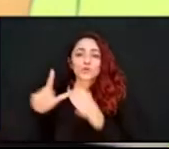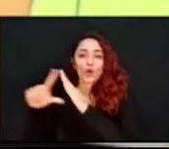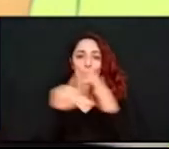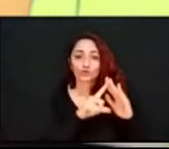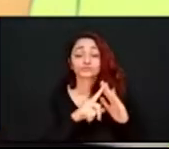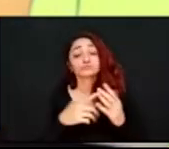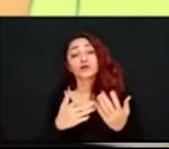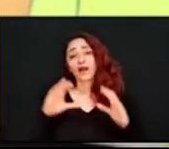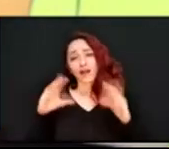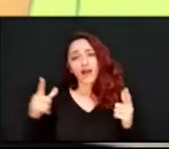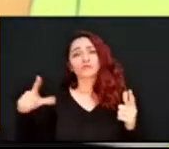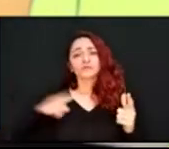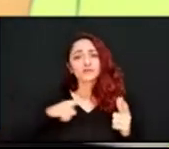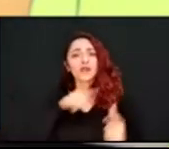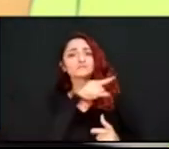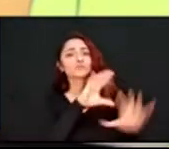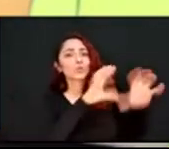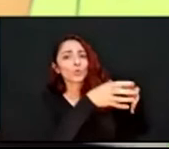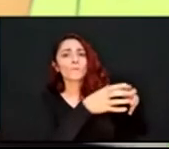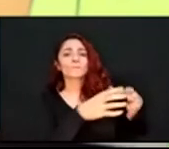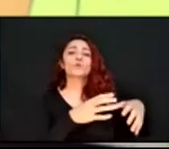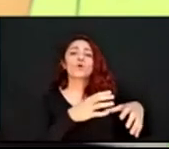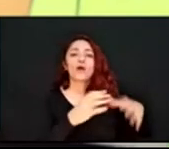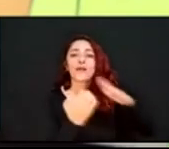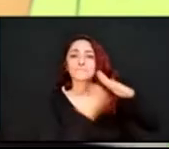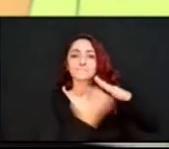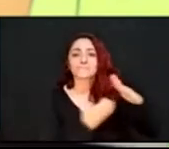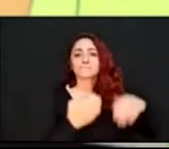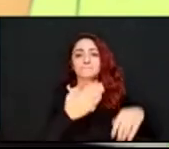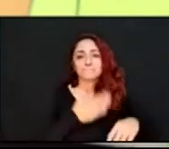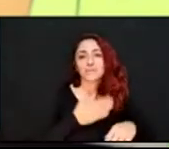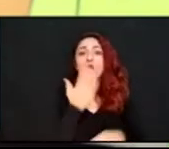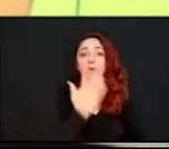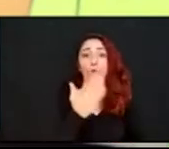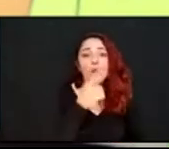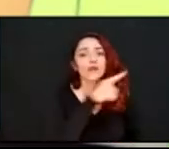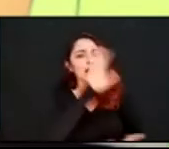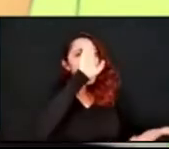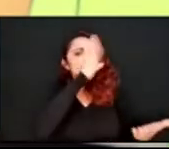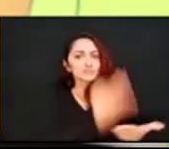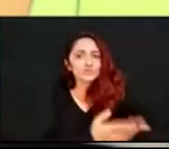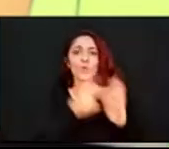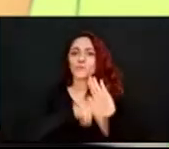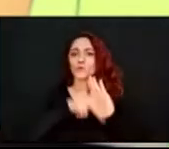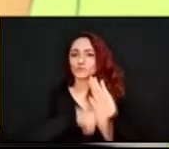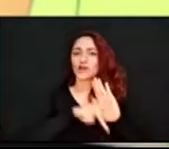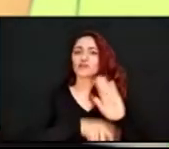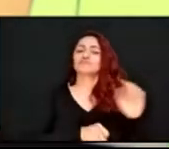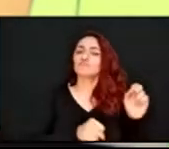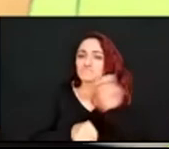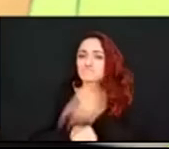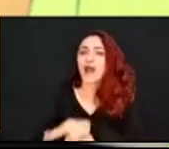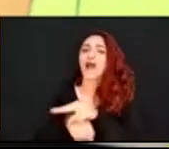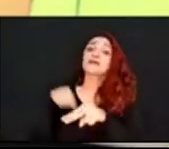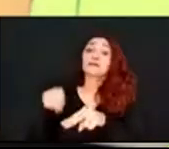da minha cor no projeto né o Maurício entrou no projeto e Ele acreditou no projeto junto com a gente ele é um dos primeiros fornecedores que estão aqui